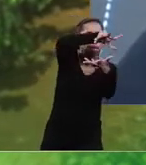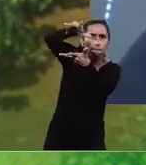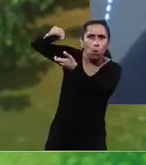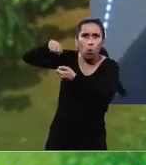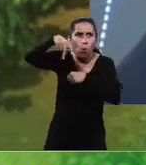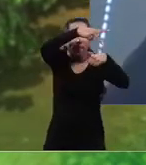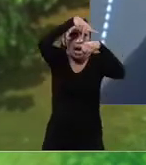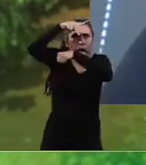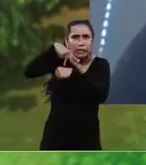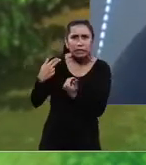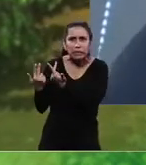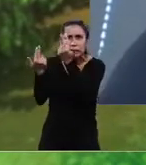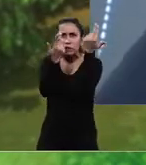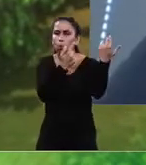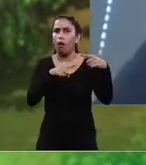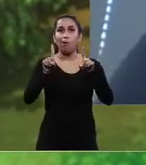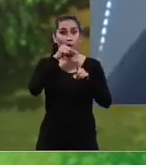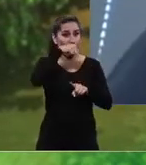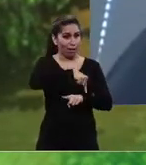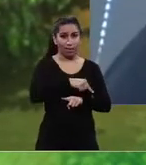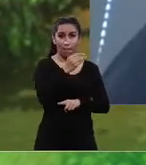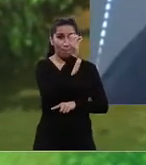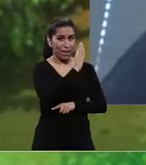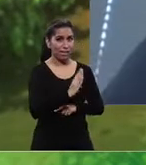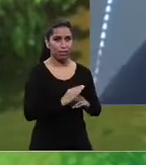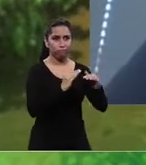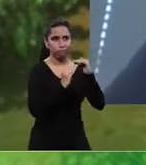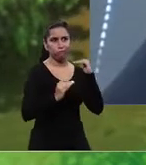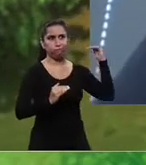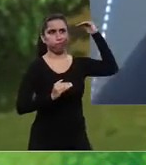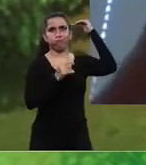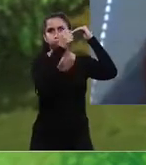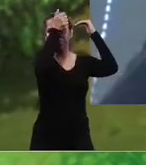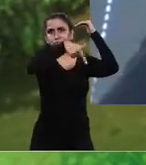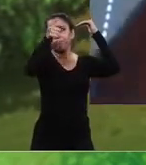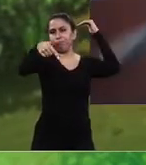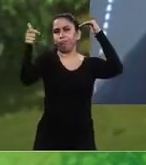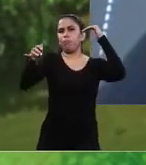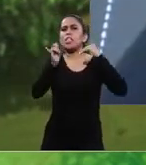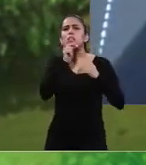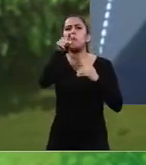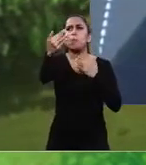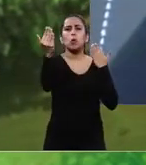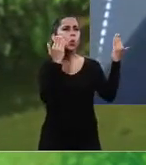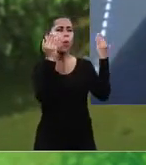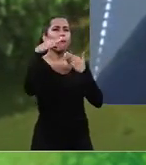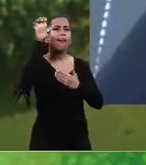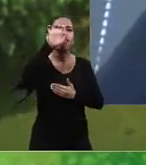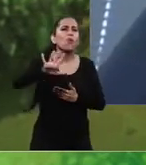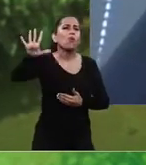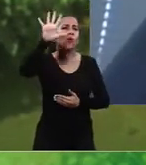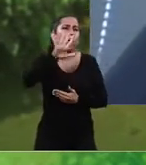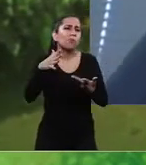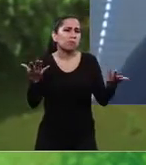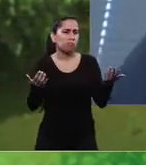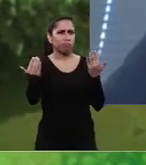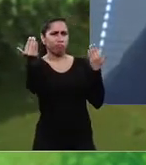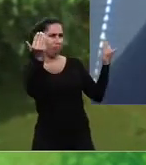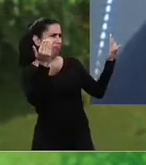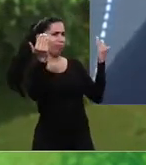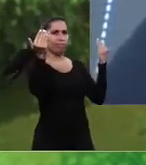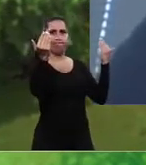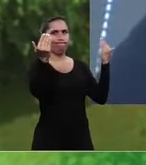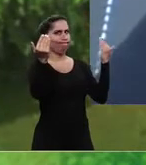nativa vegetal do Brasil é incomparável. Se você for comparar com a Europa, por exemplo, não chega a dar nem para iniciar a